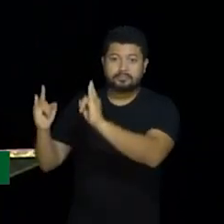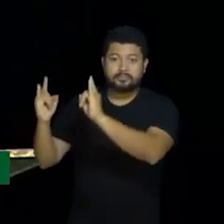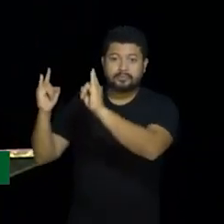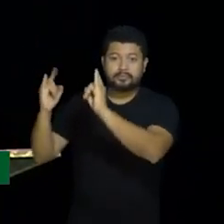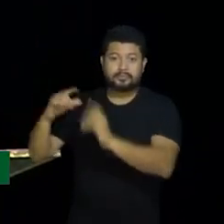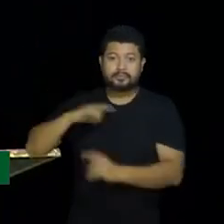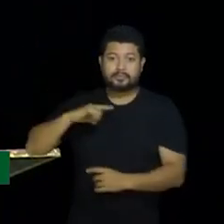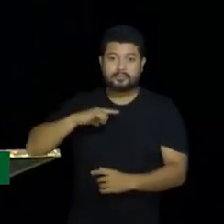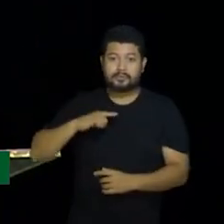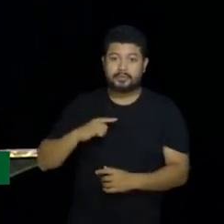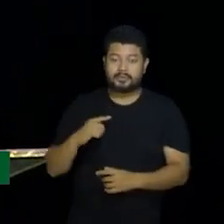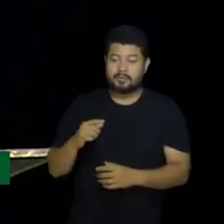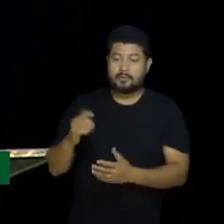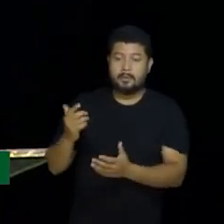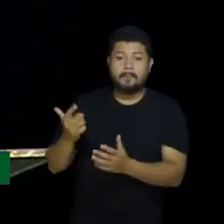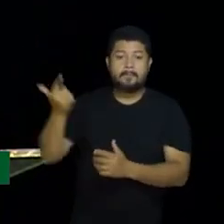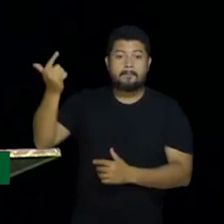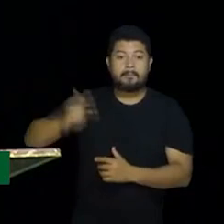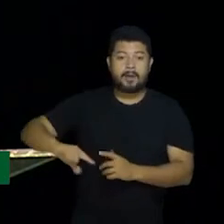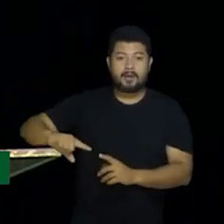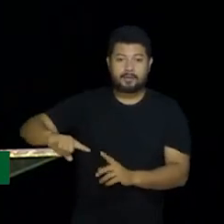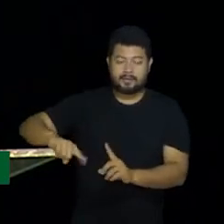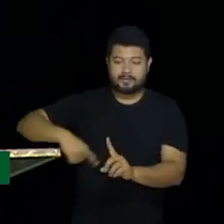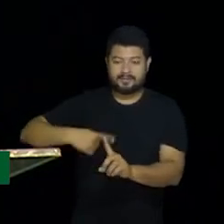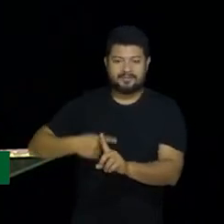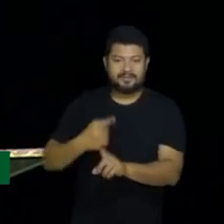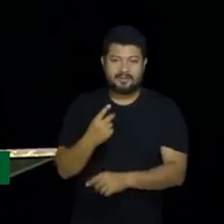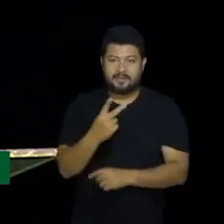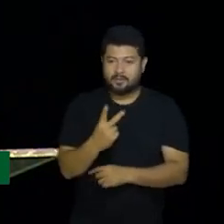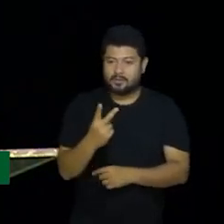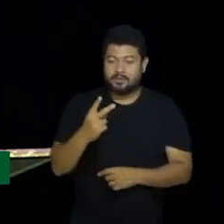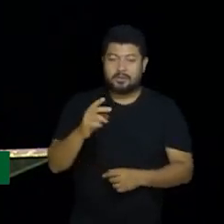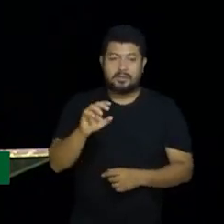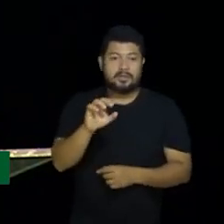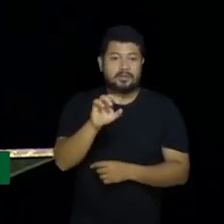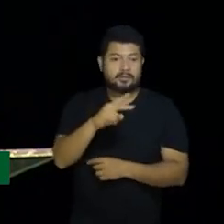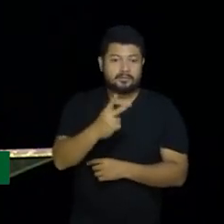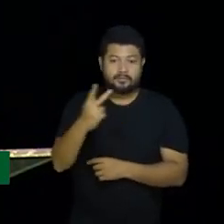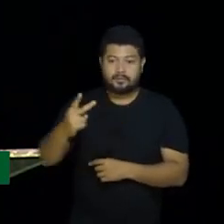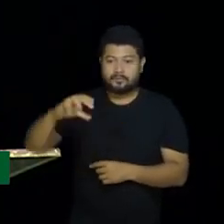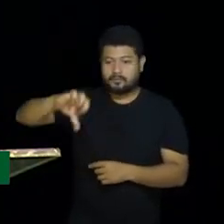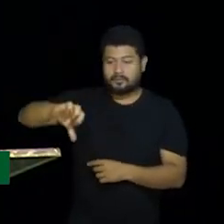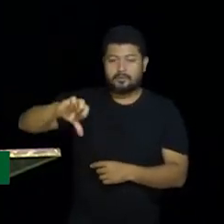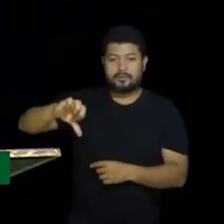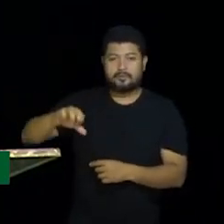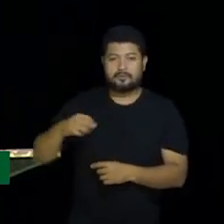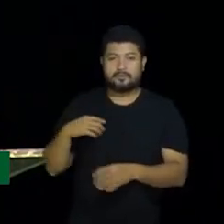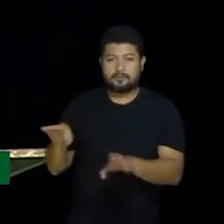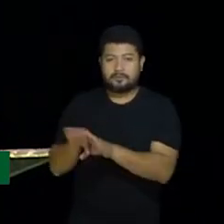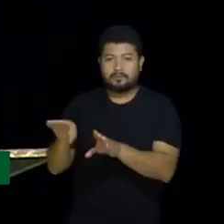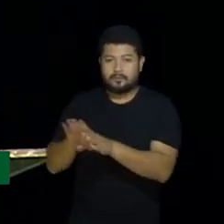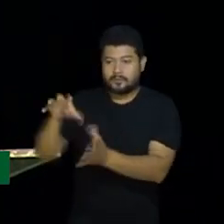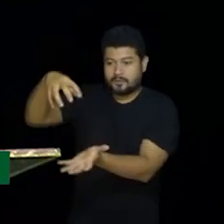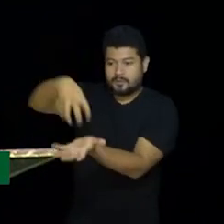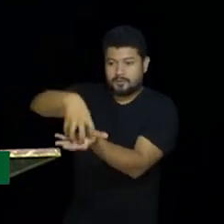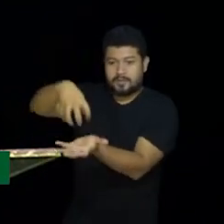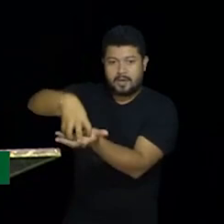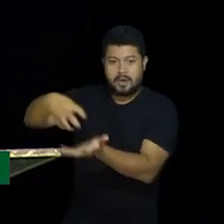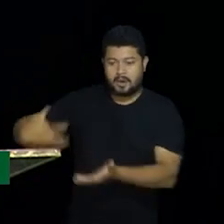de 220 novos leitos, um novo centro cirúrgico, novas UTIs e novos